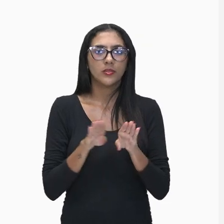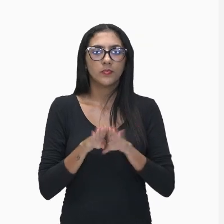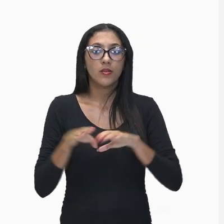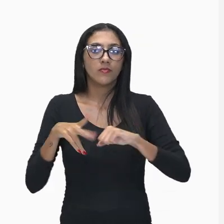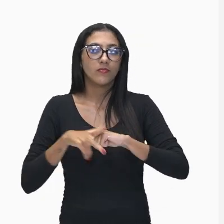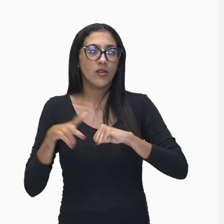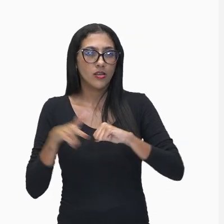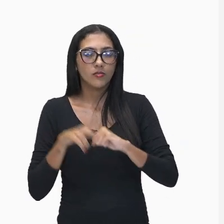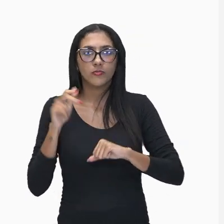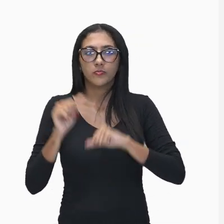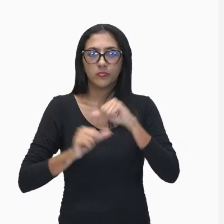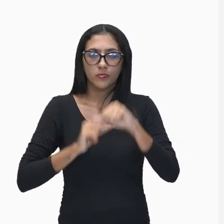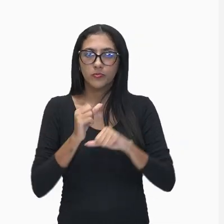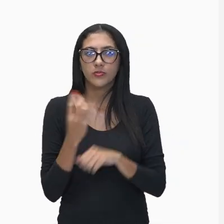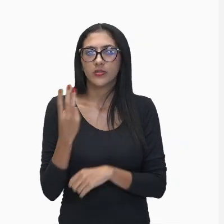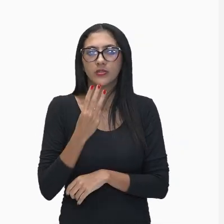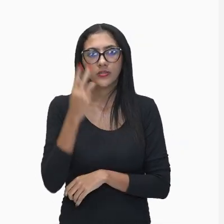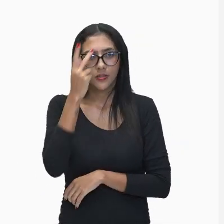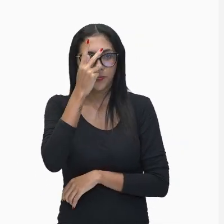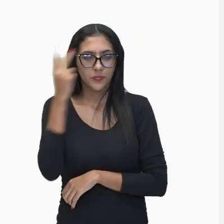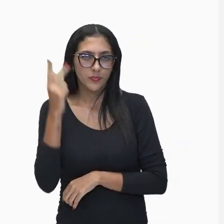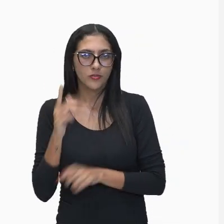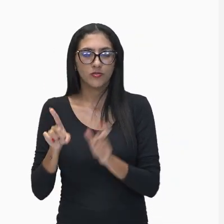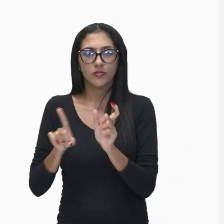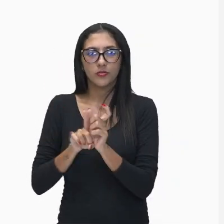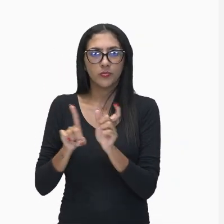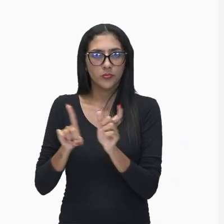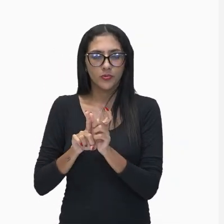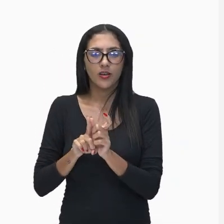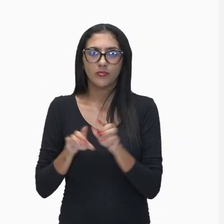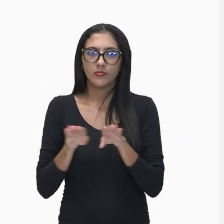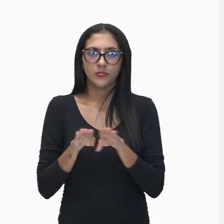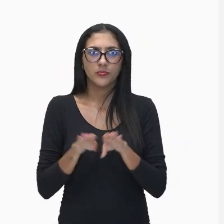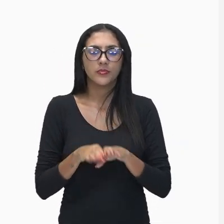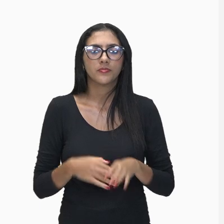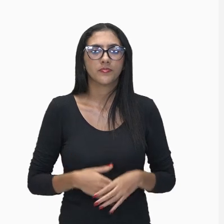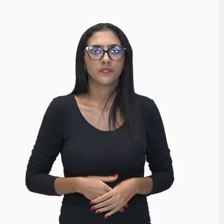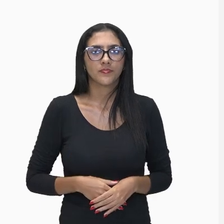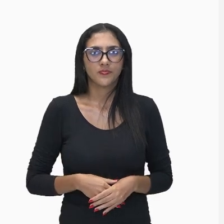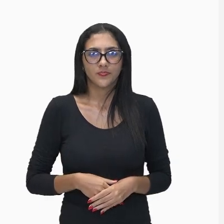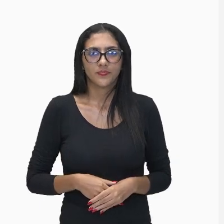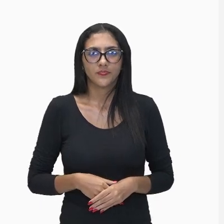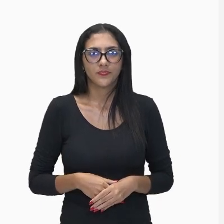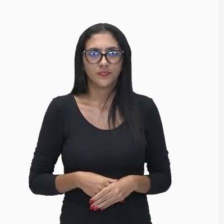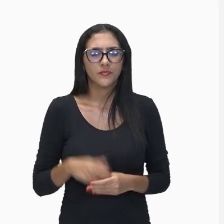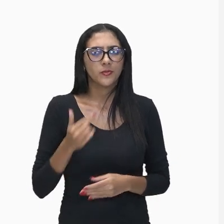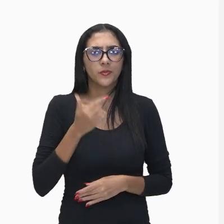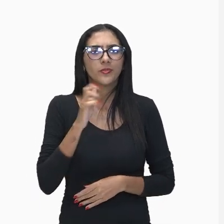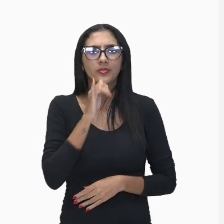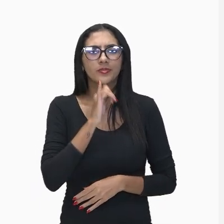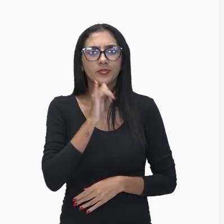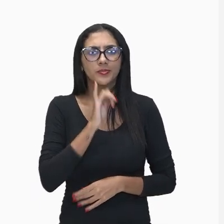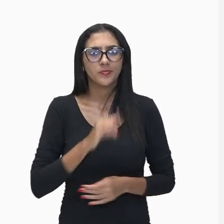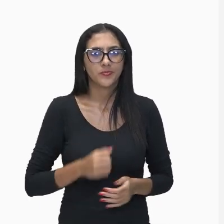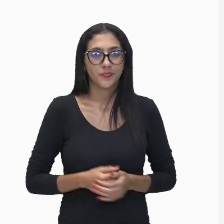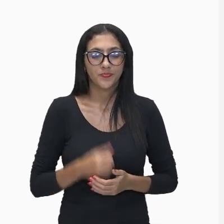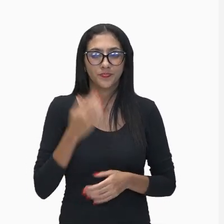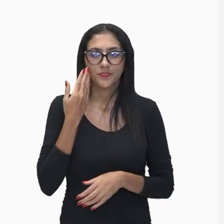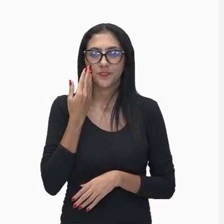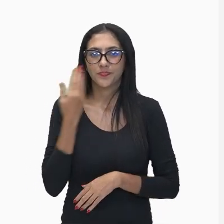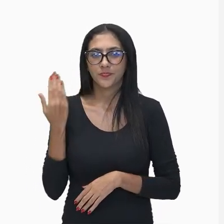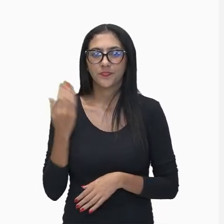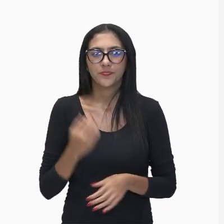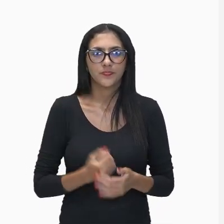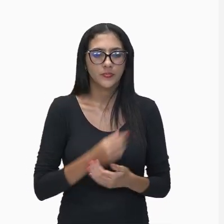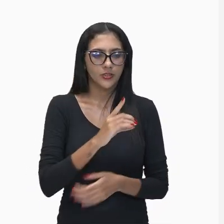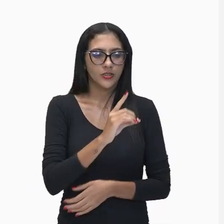terceira pessoa do singular. 1/3 da pizza desapareceu. Ok? Mais um exemplo. 2/3